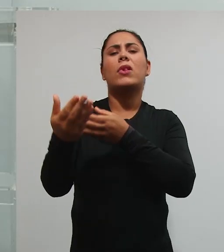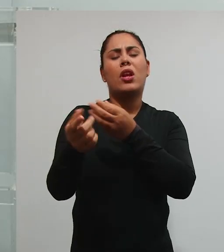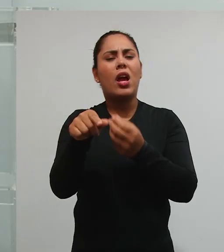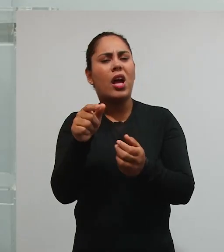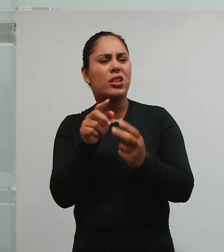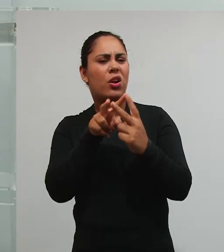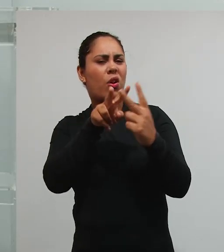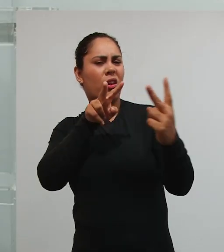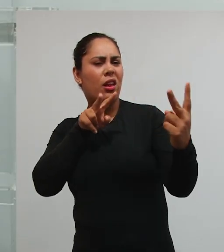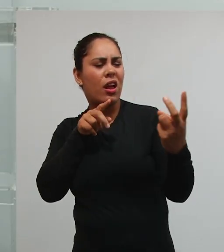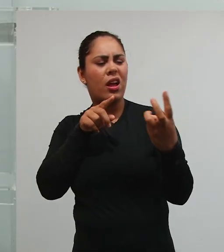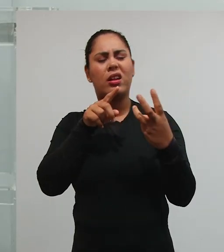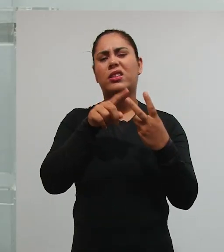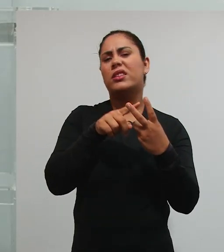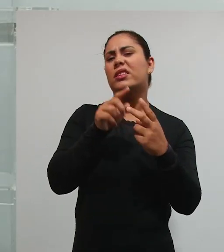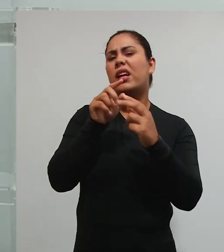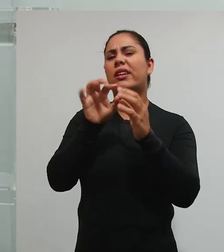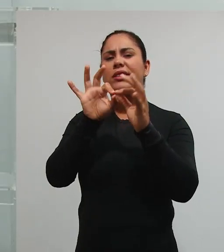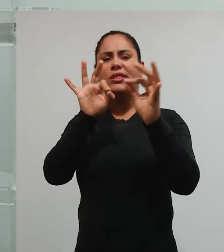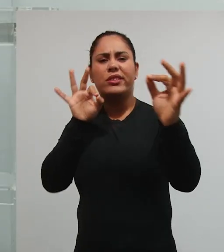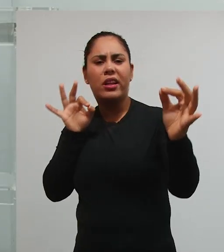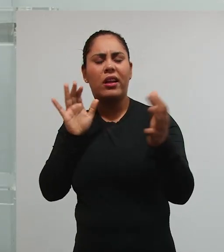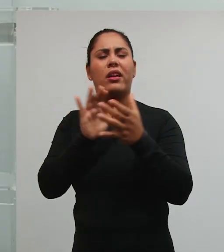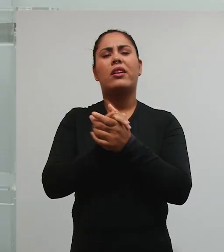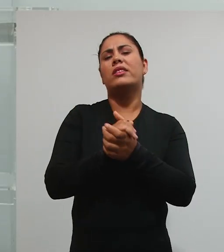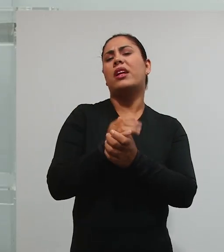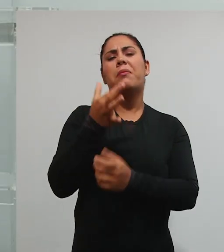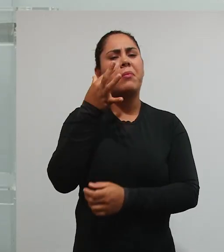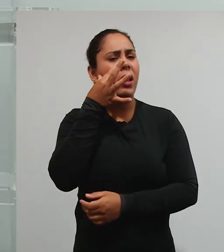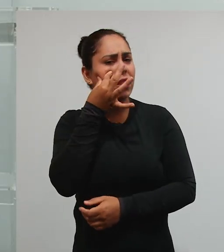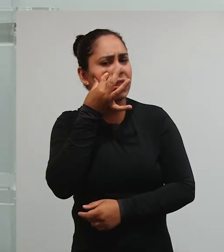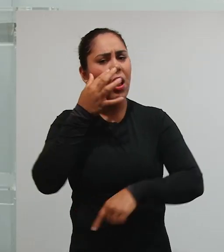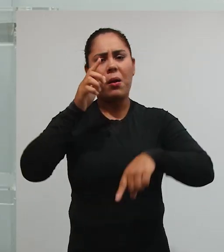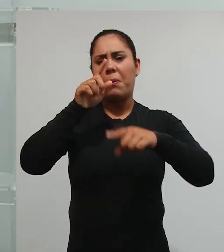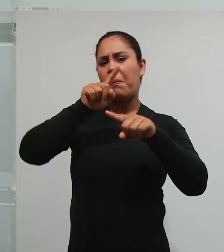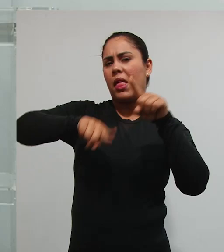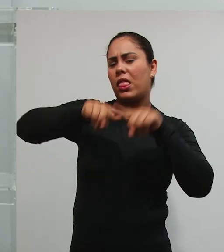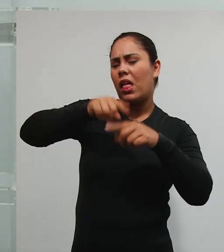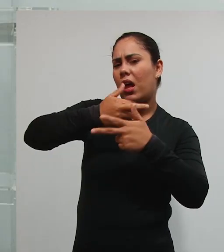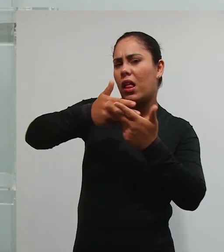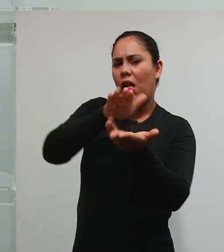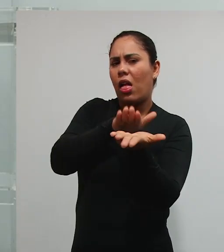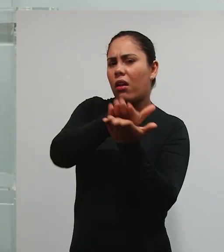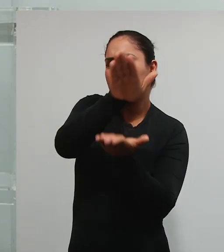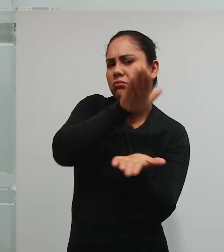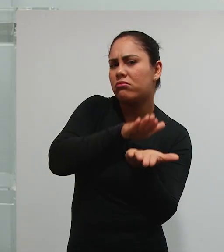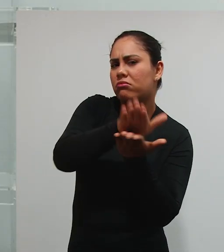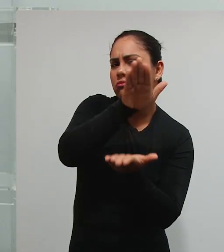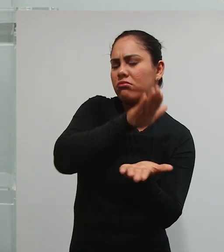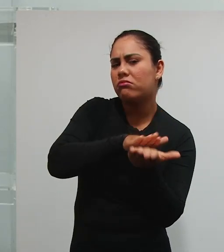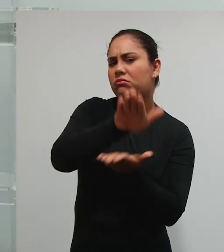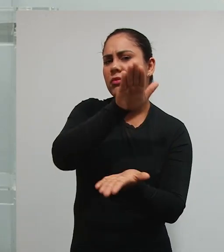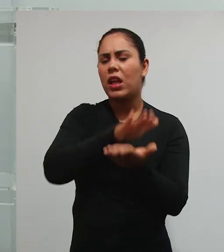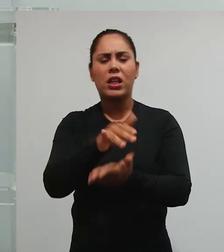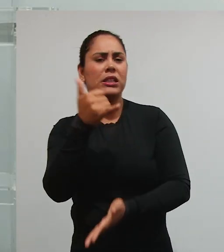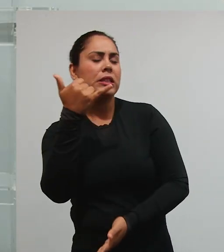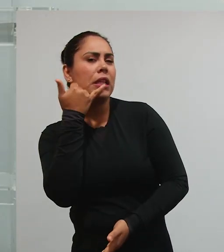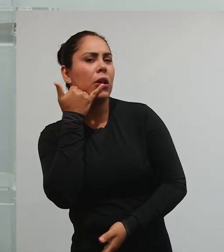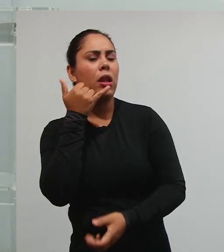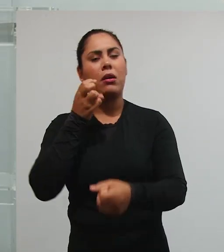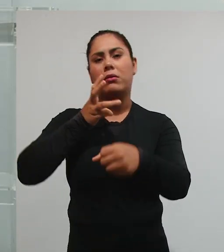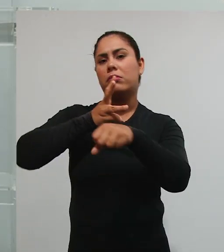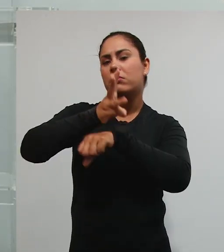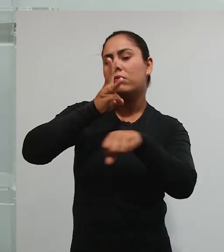seja online, que seja à distância, que seja presencial, que tenha material impresso, que seja pelo celular, que